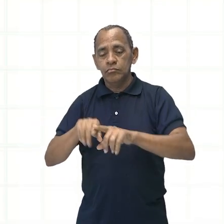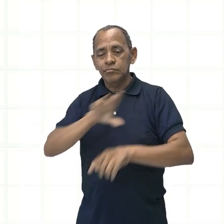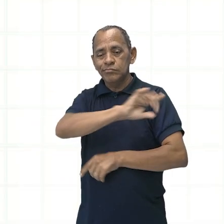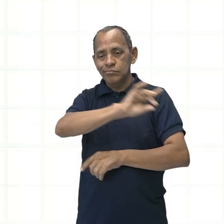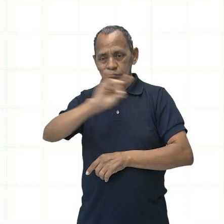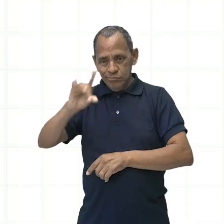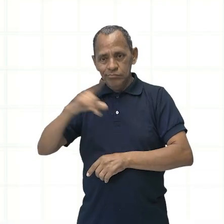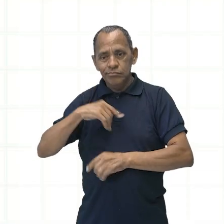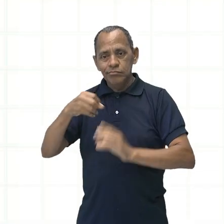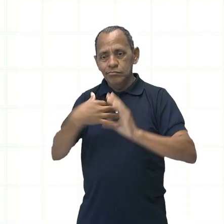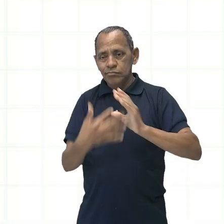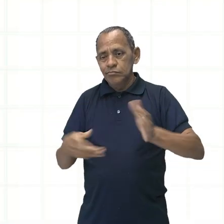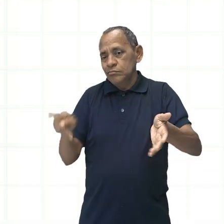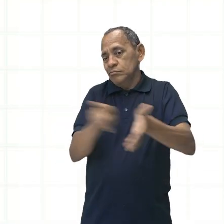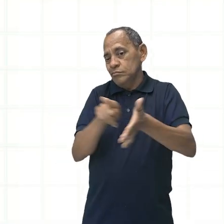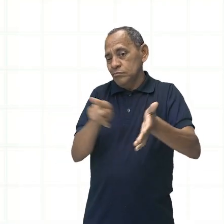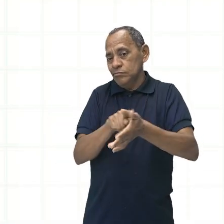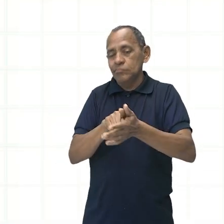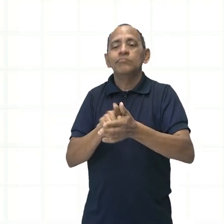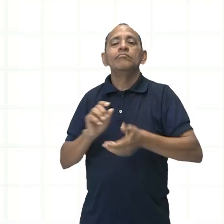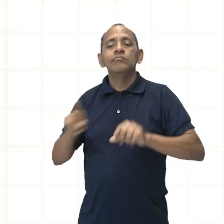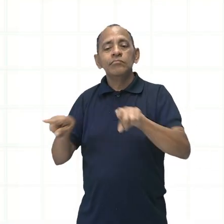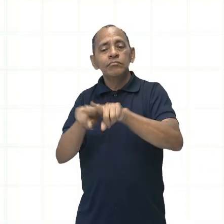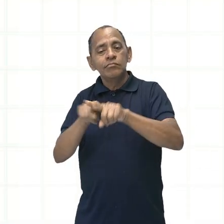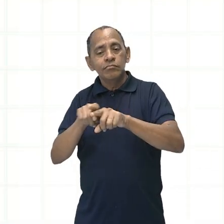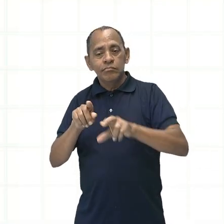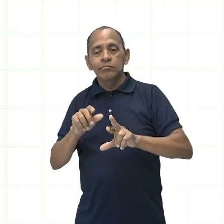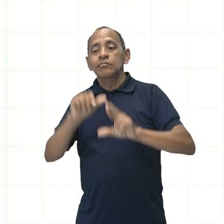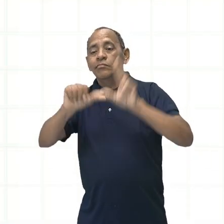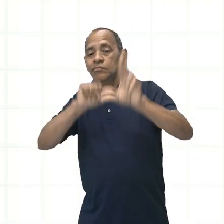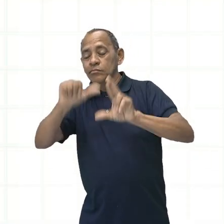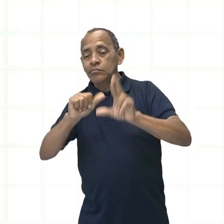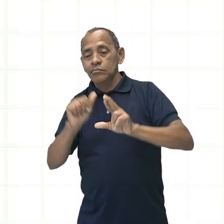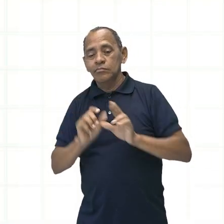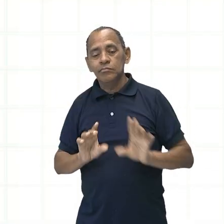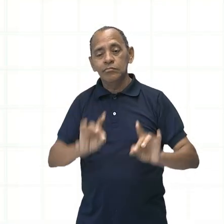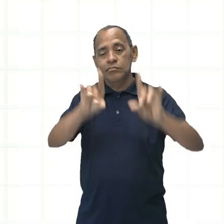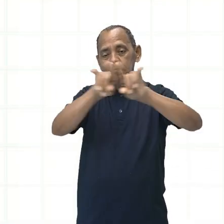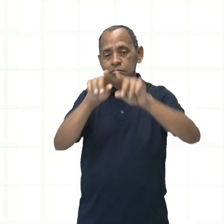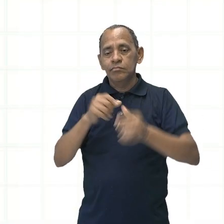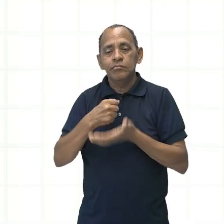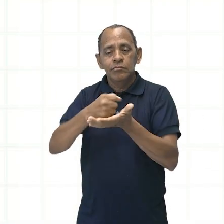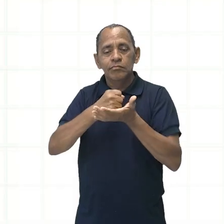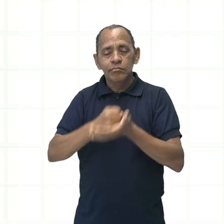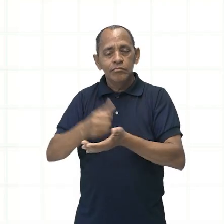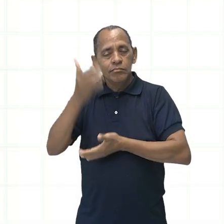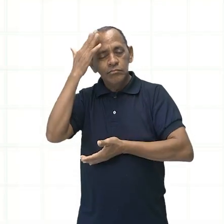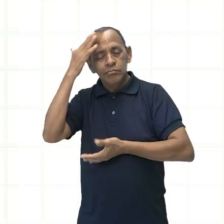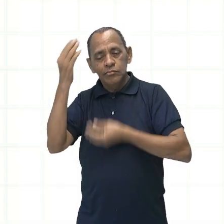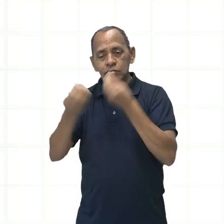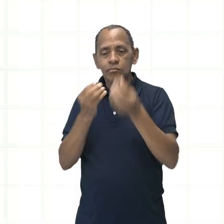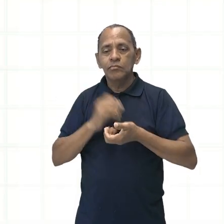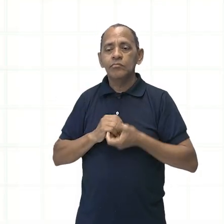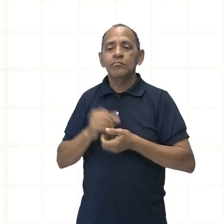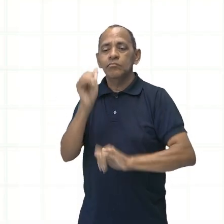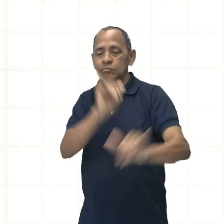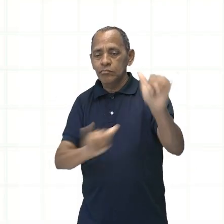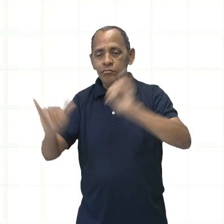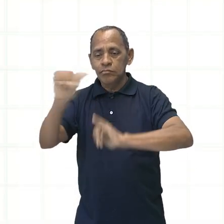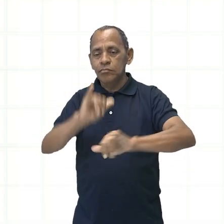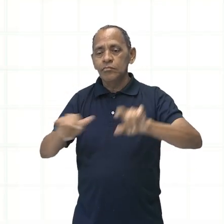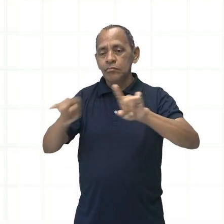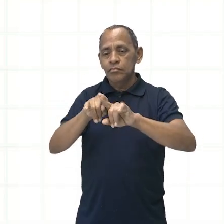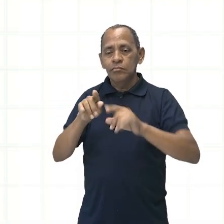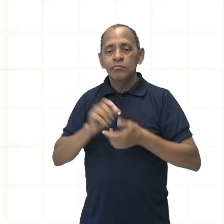possui características e reações específicas que ajudam a entender a química inorgânica e